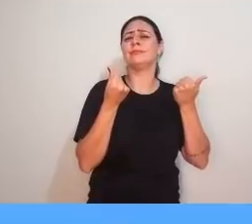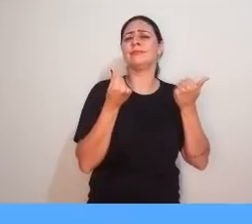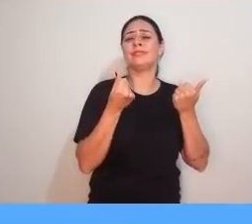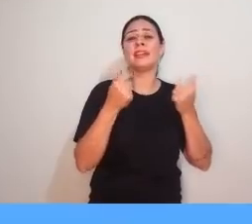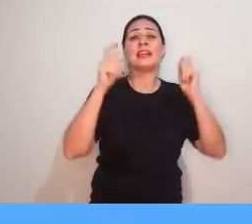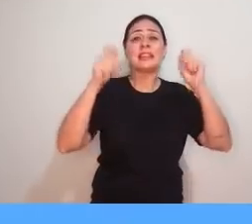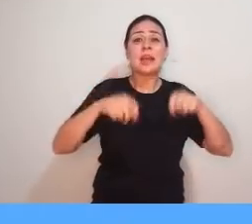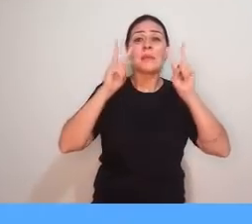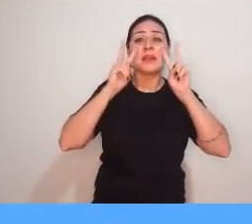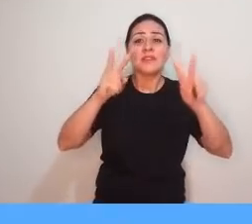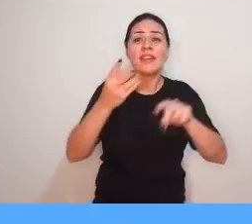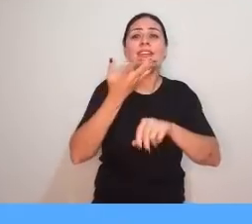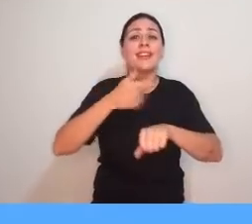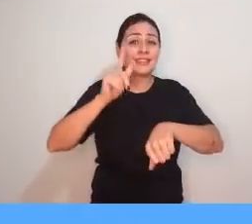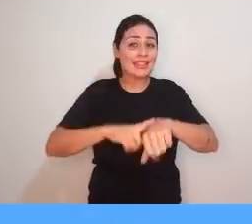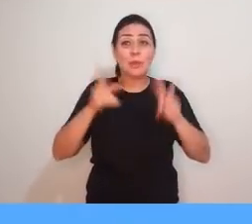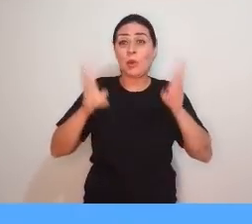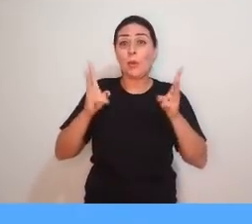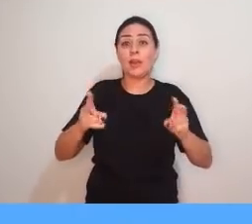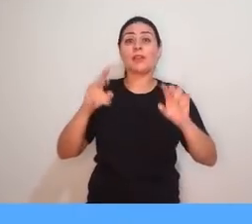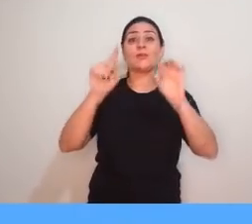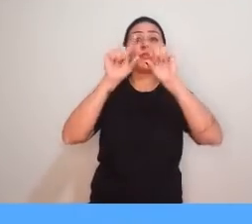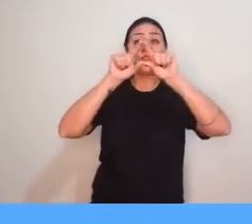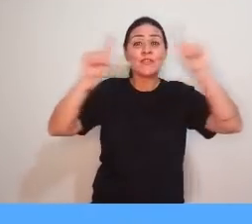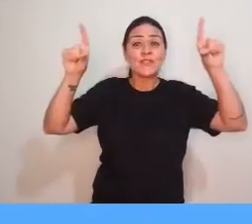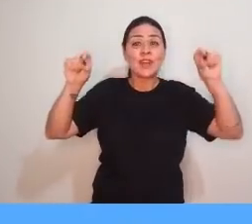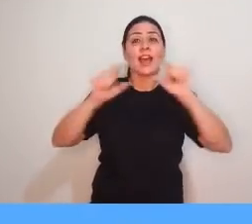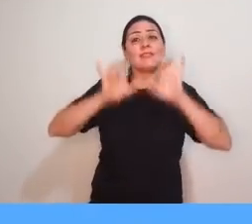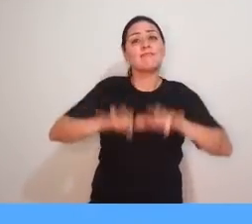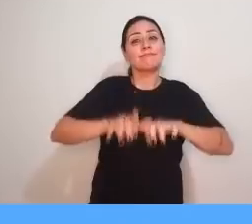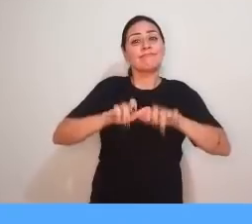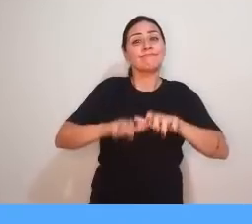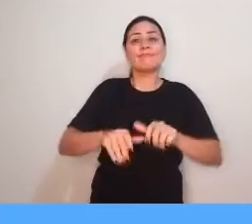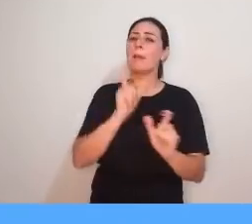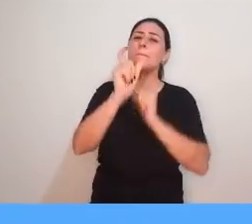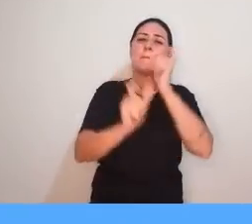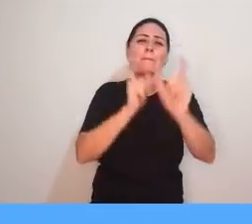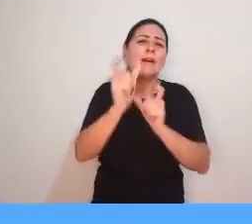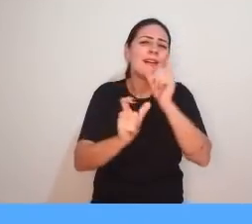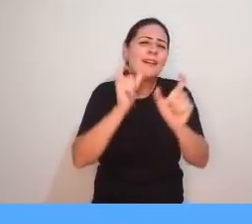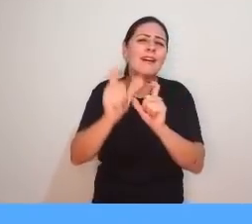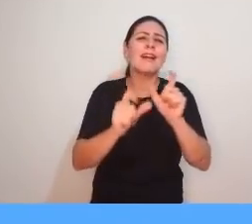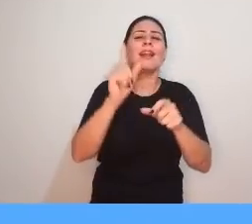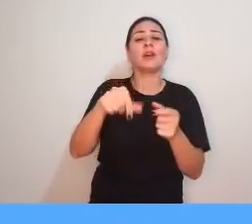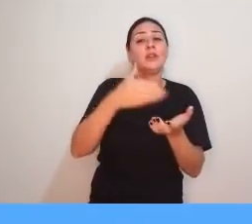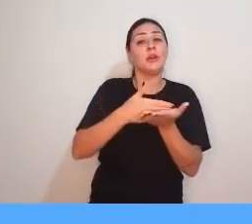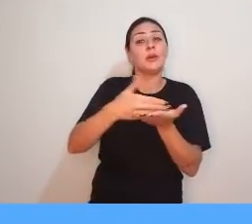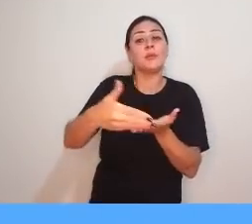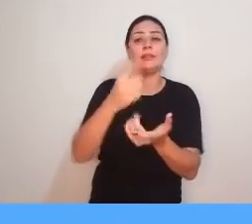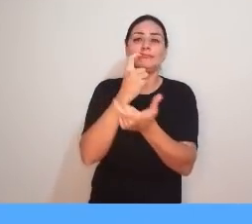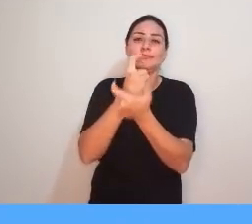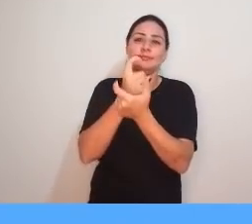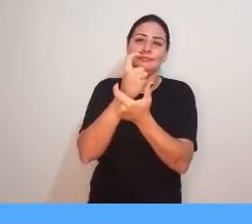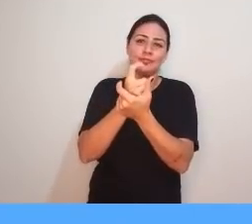colocando mensagens, colocando frases, colocando palavras, já no seu processo de alfabetização. E